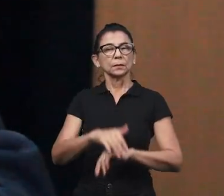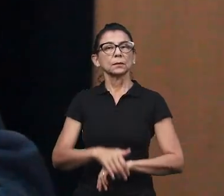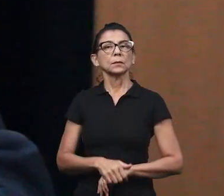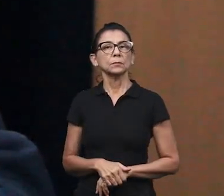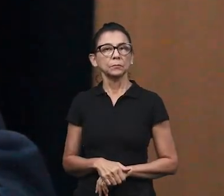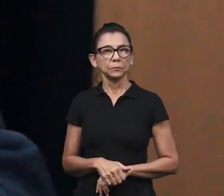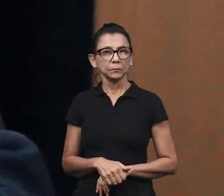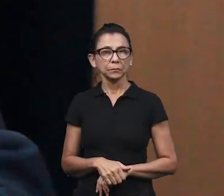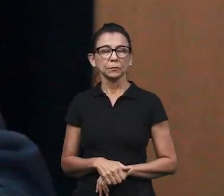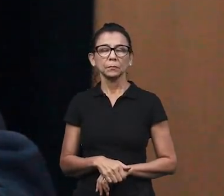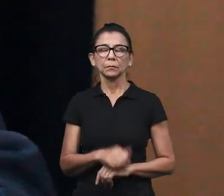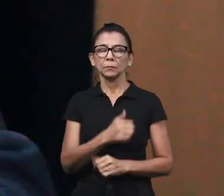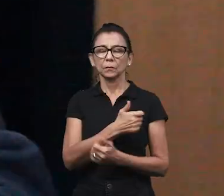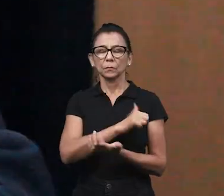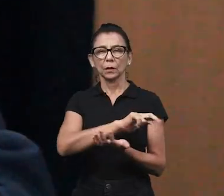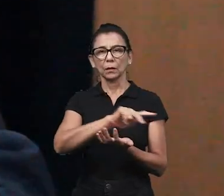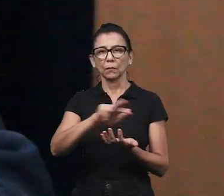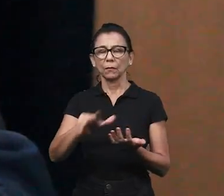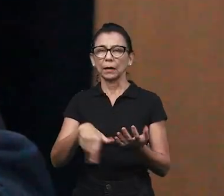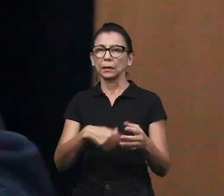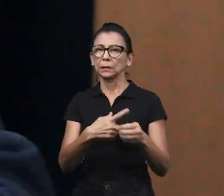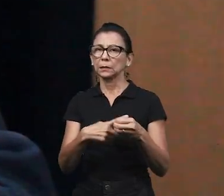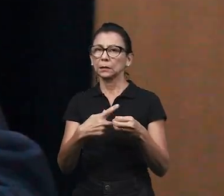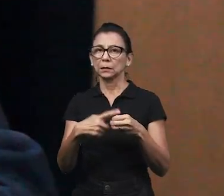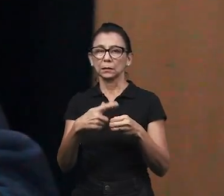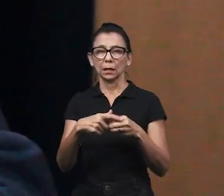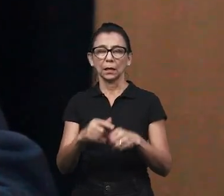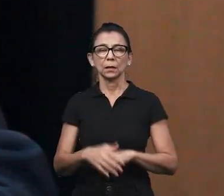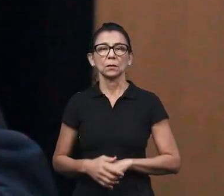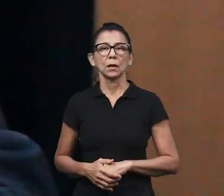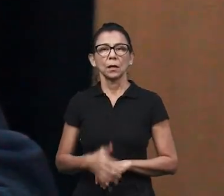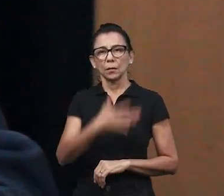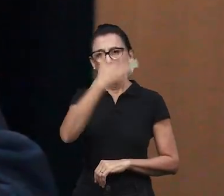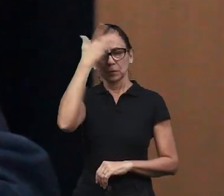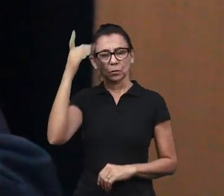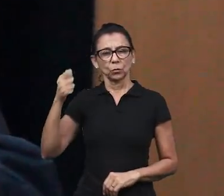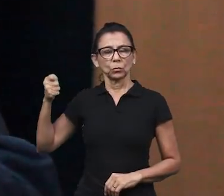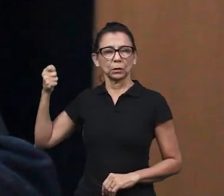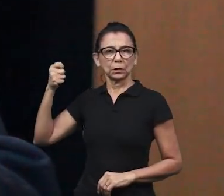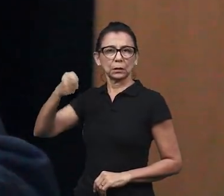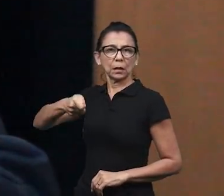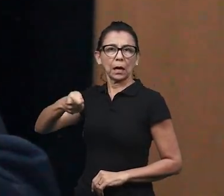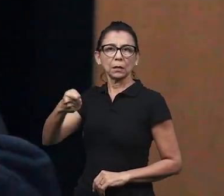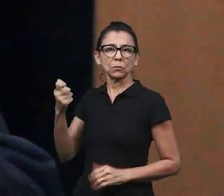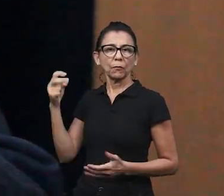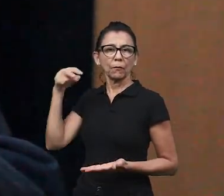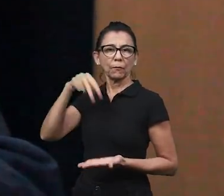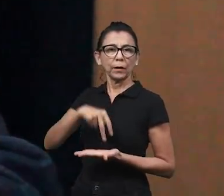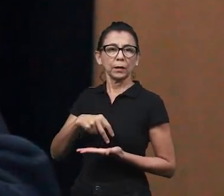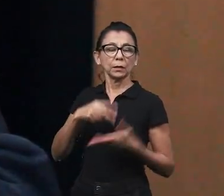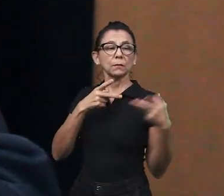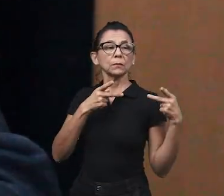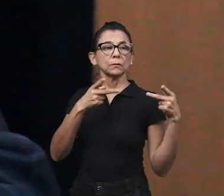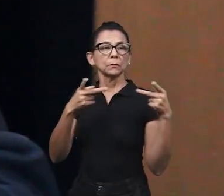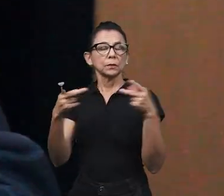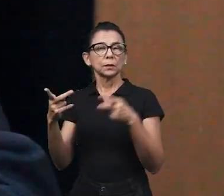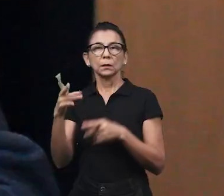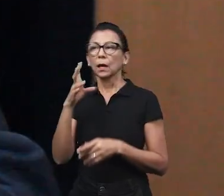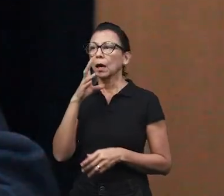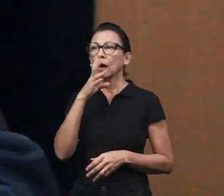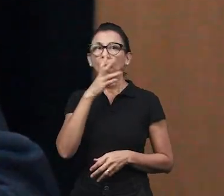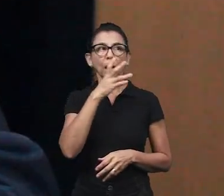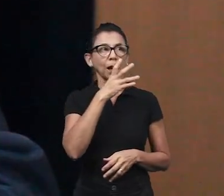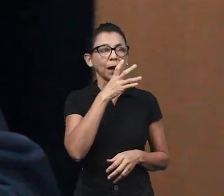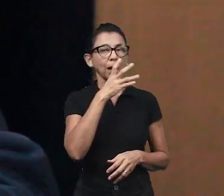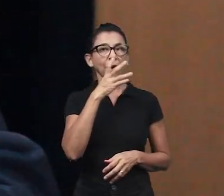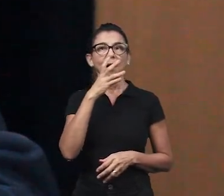municípios, para muitas cidades, para prefeitos, quando vêm aqui e contemplam o que nós temos aqui, não é?